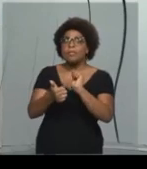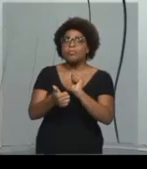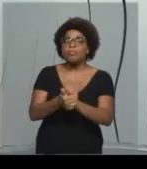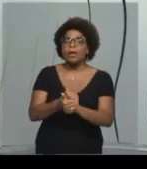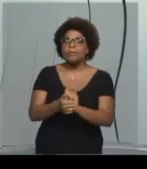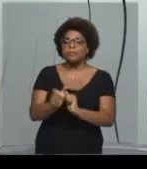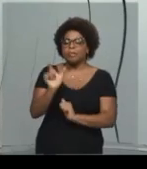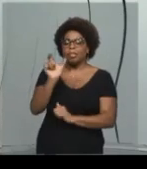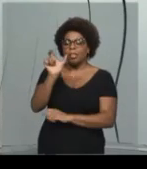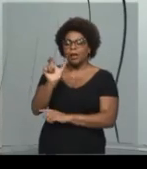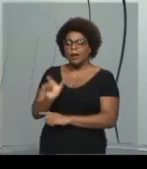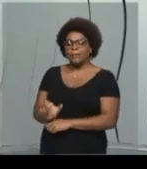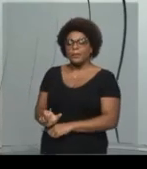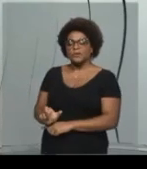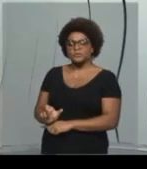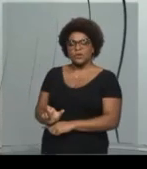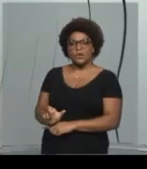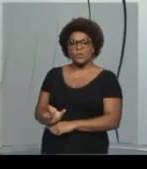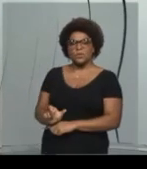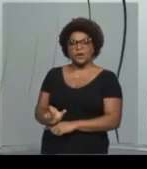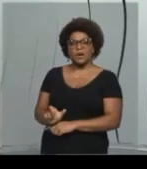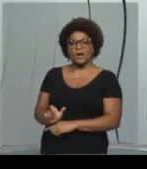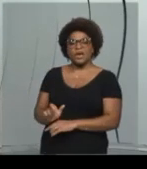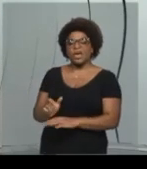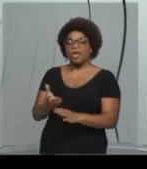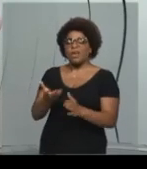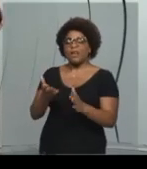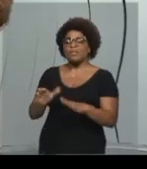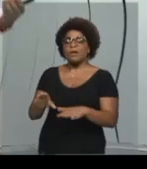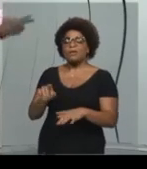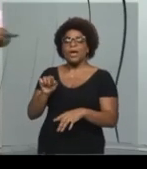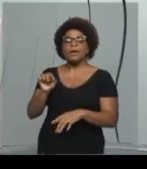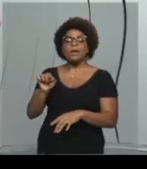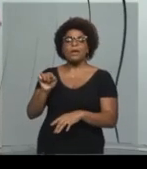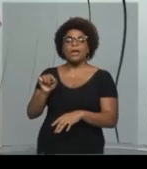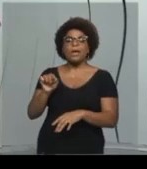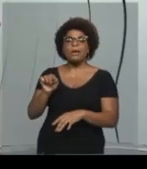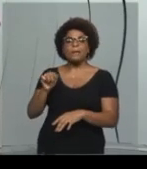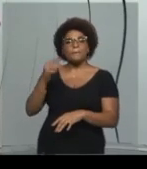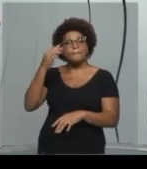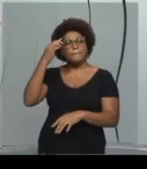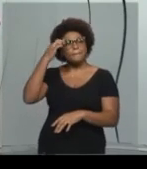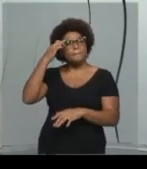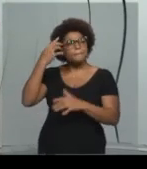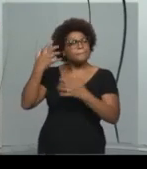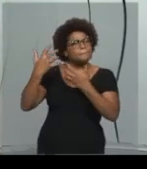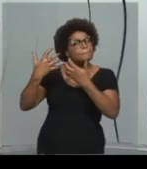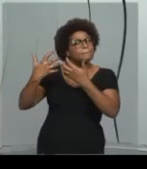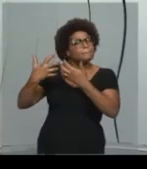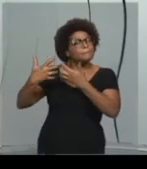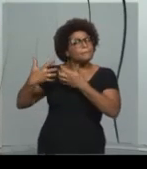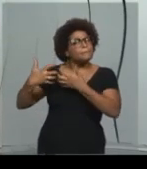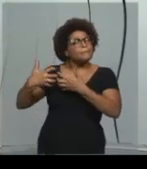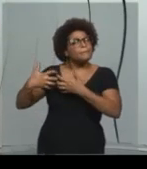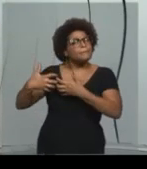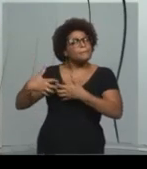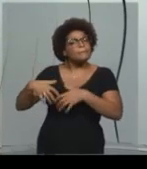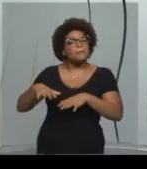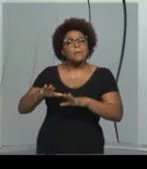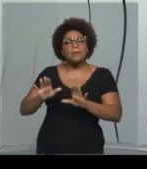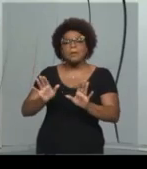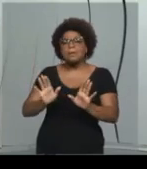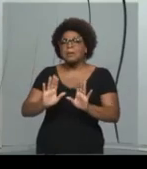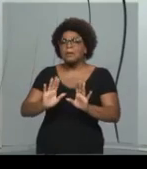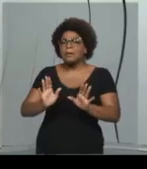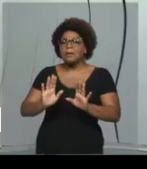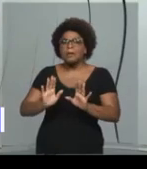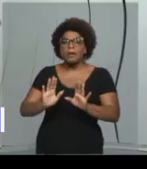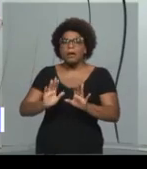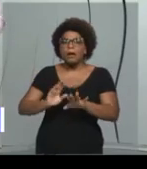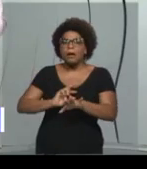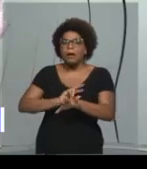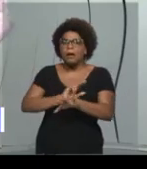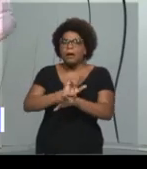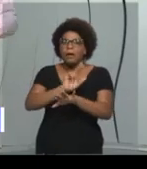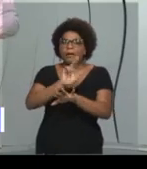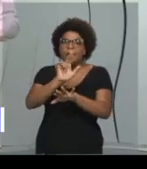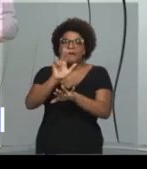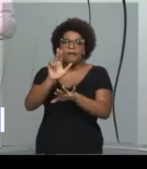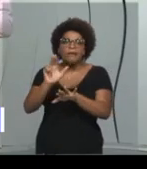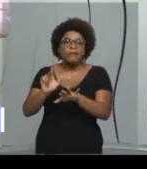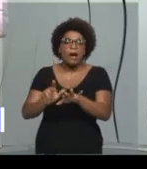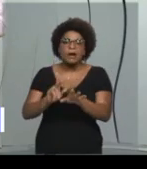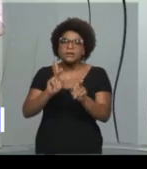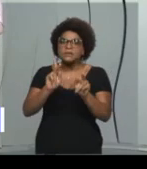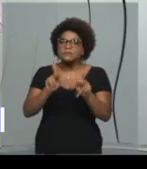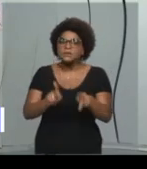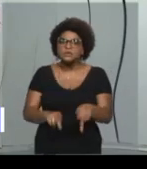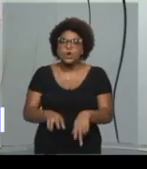a esse respeito, né? A gente vê diversas pessoas que simplesmente consomem informações